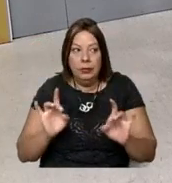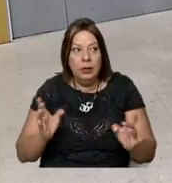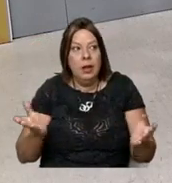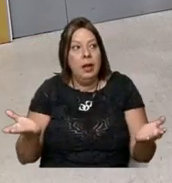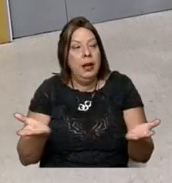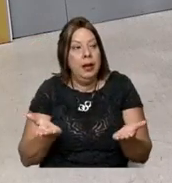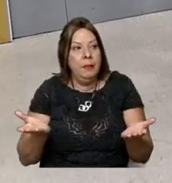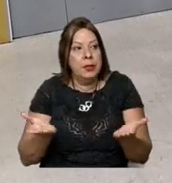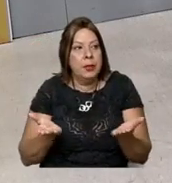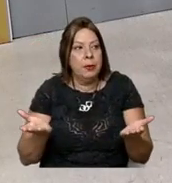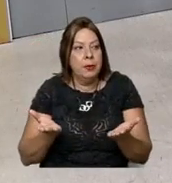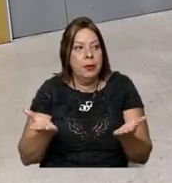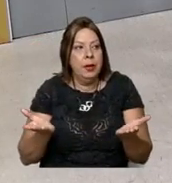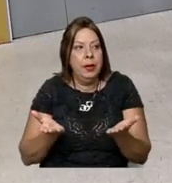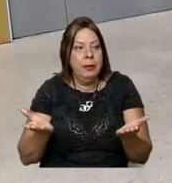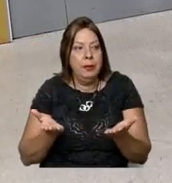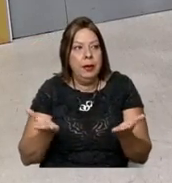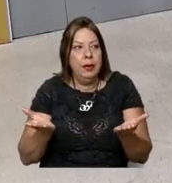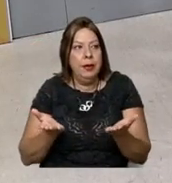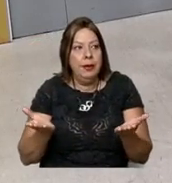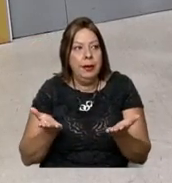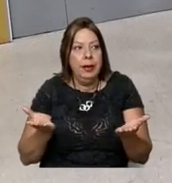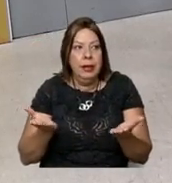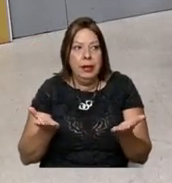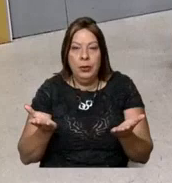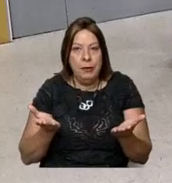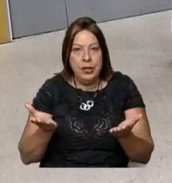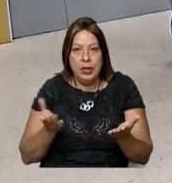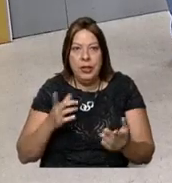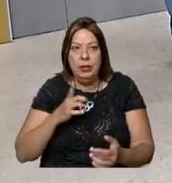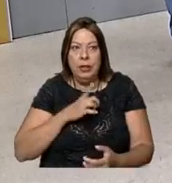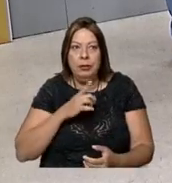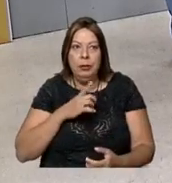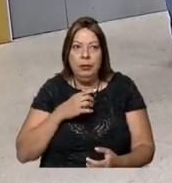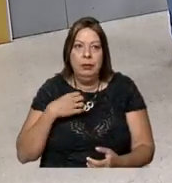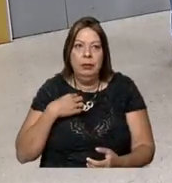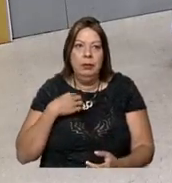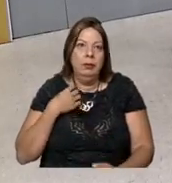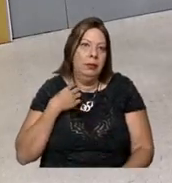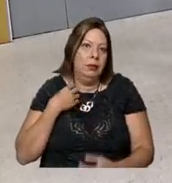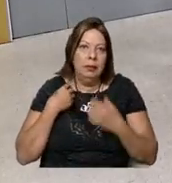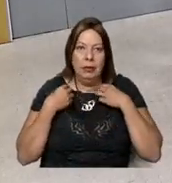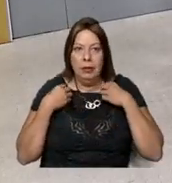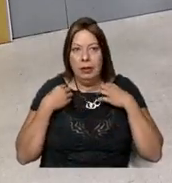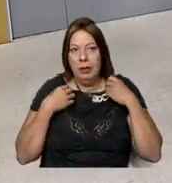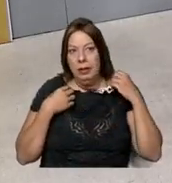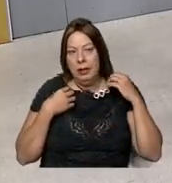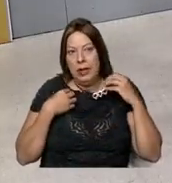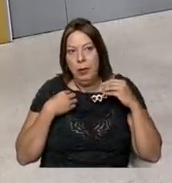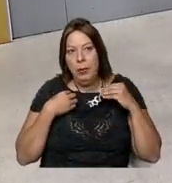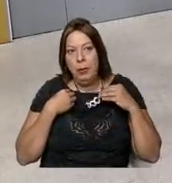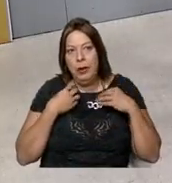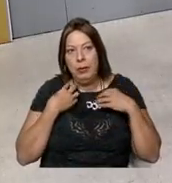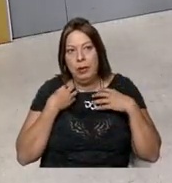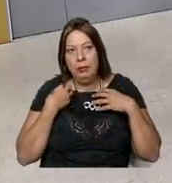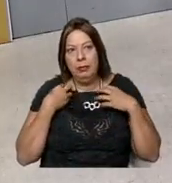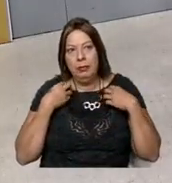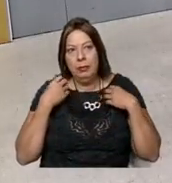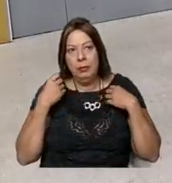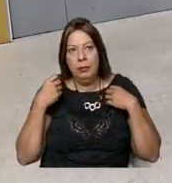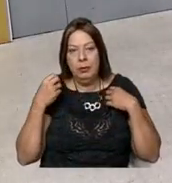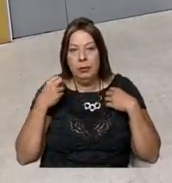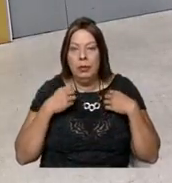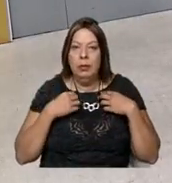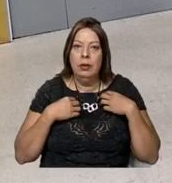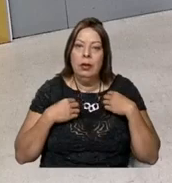E para passar o resto do domingão comemorando, né, Messiani? É isso mesmo, são mais de 50 chances nesse domingão. Bom